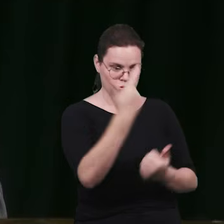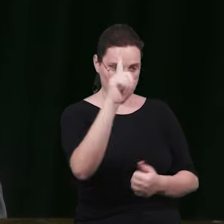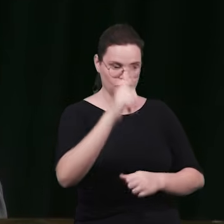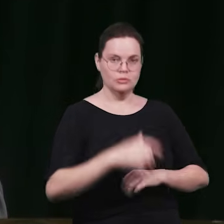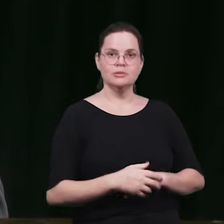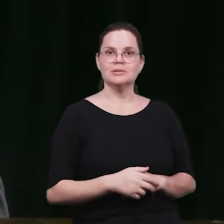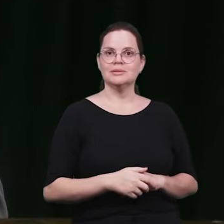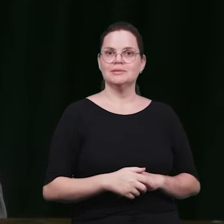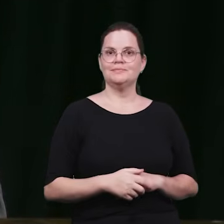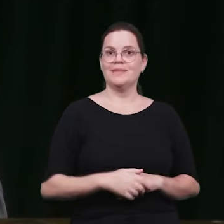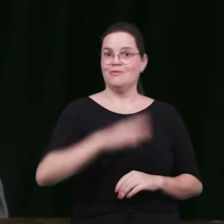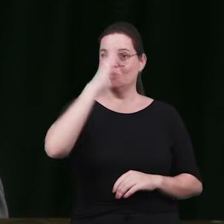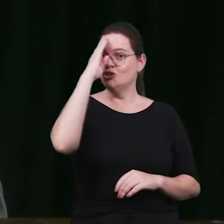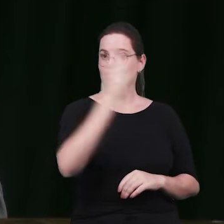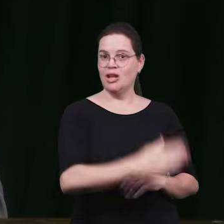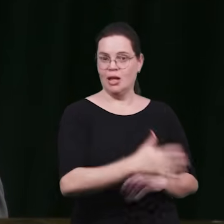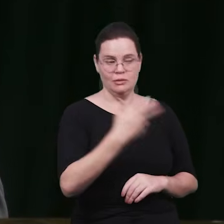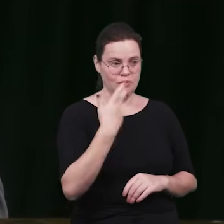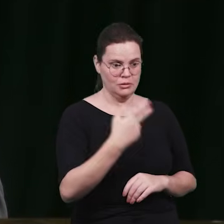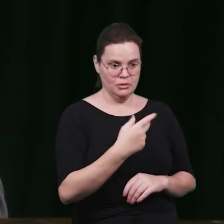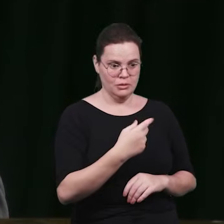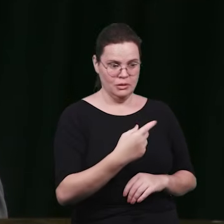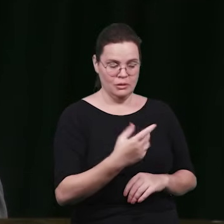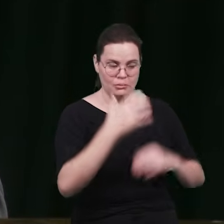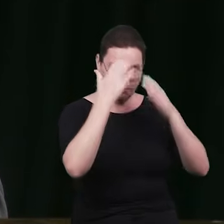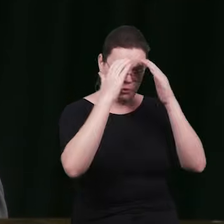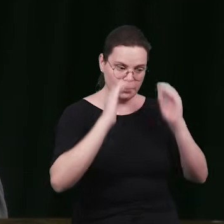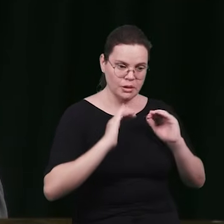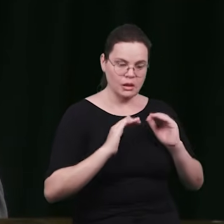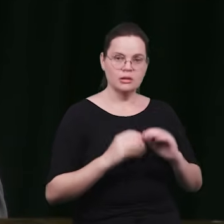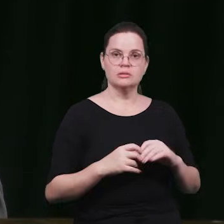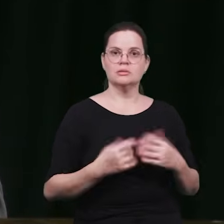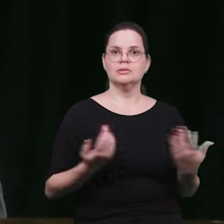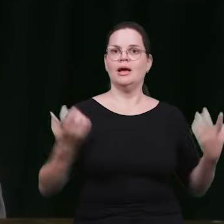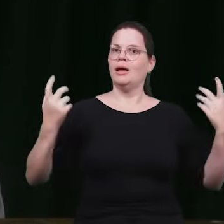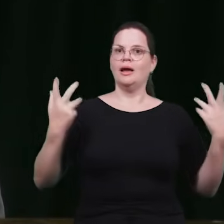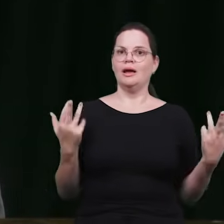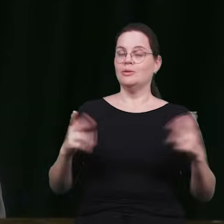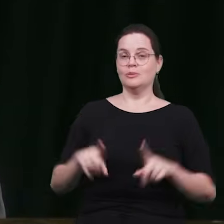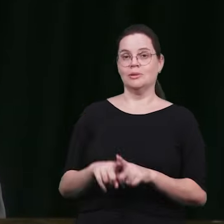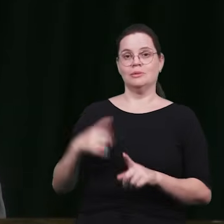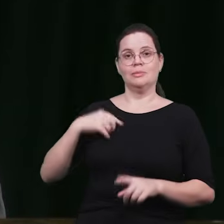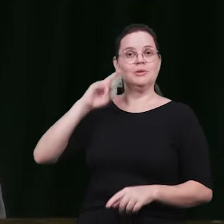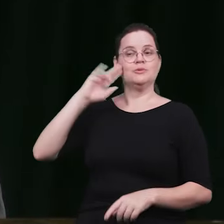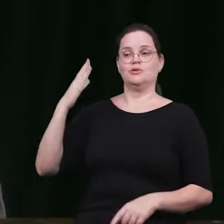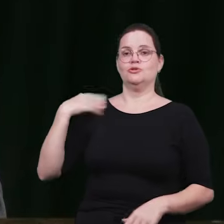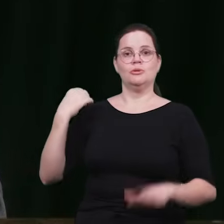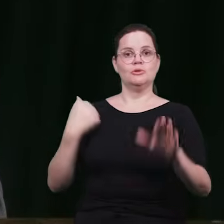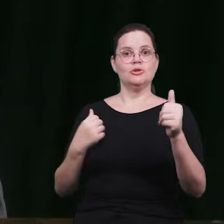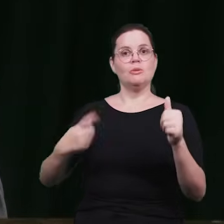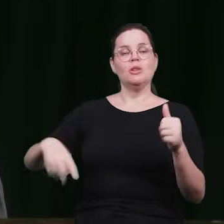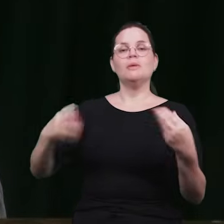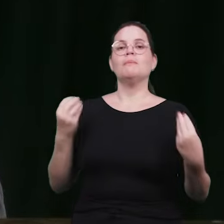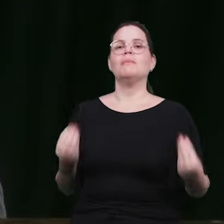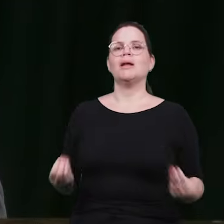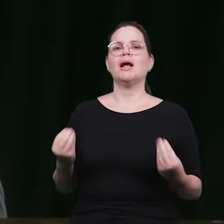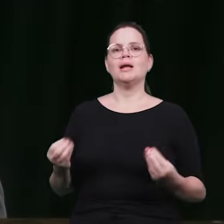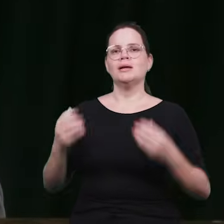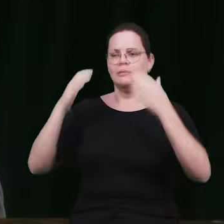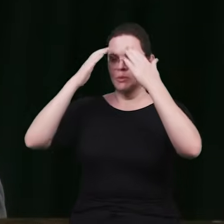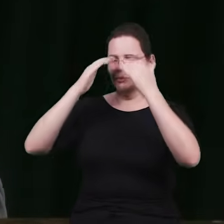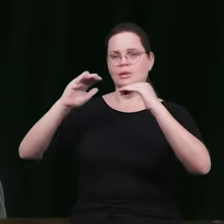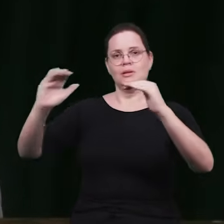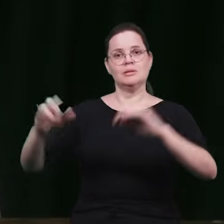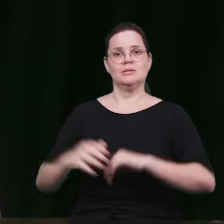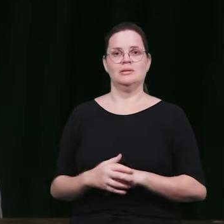Lembra Foi disso? bem direto, Foi né. bem direto. Da mesma maneira o Senhor conosco. O Senhor chamou cada um de nós para realizar a obra. "Não, eu estou muito